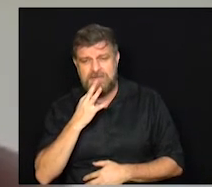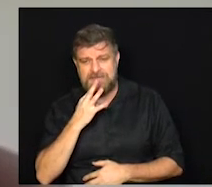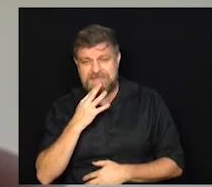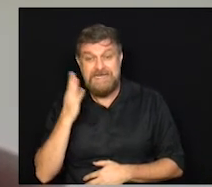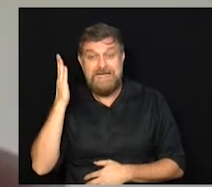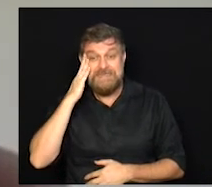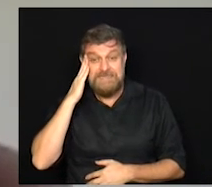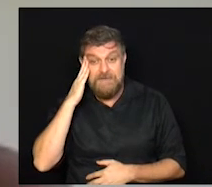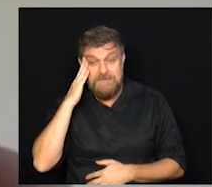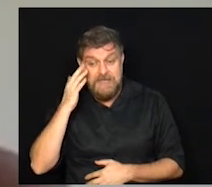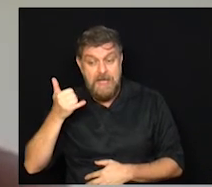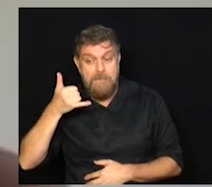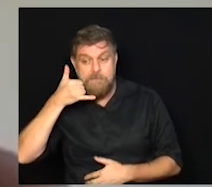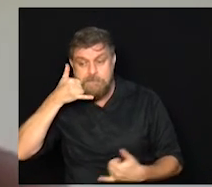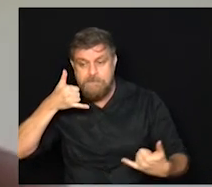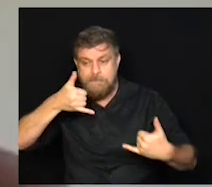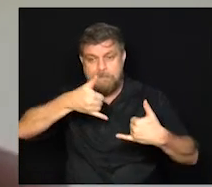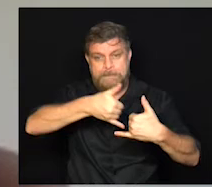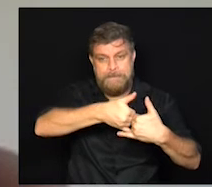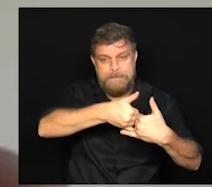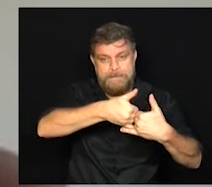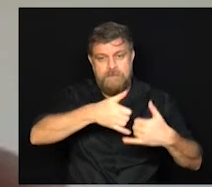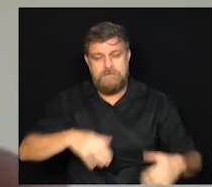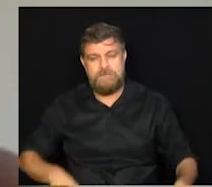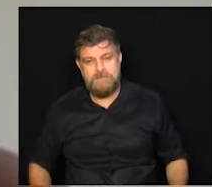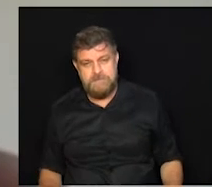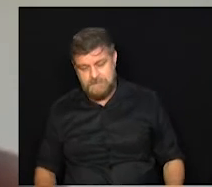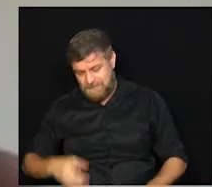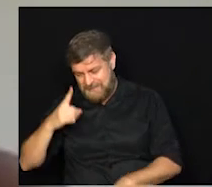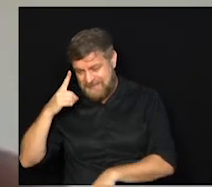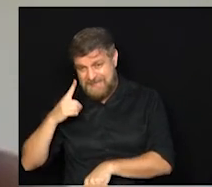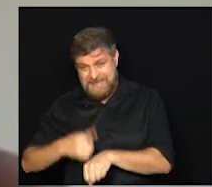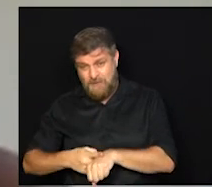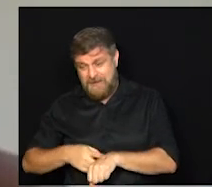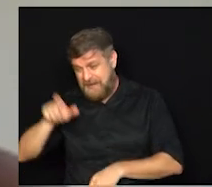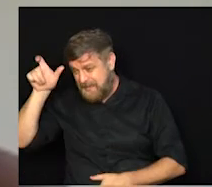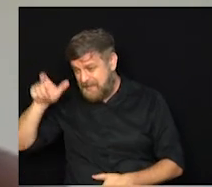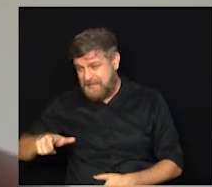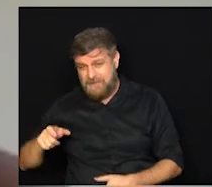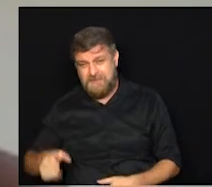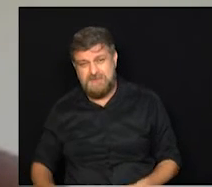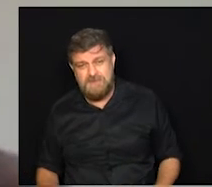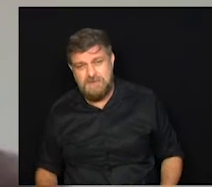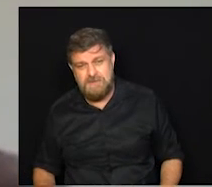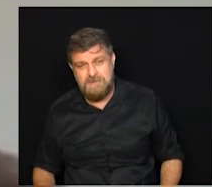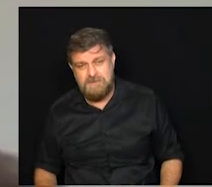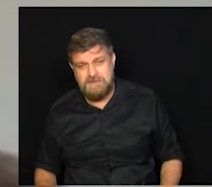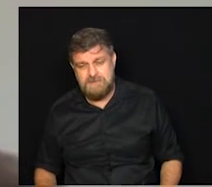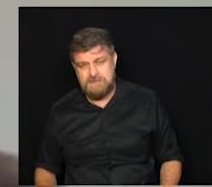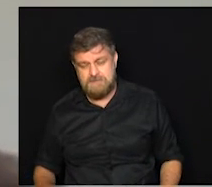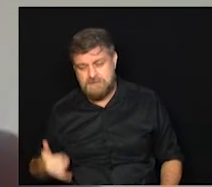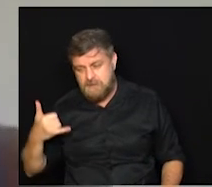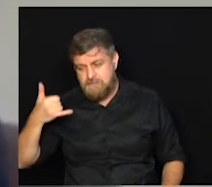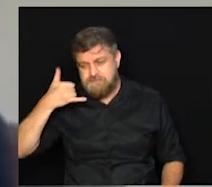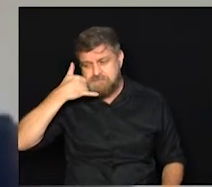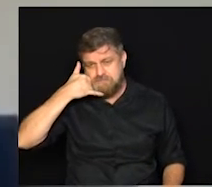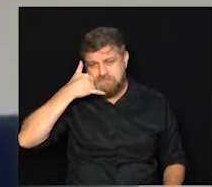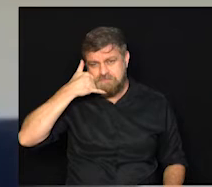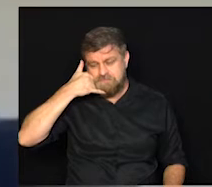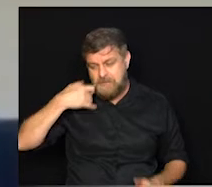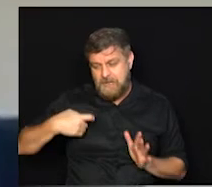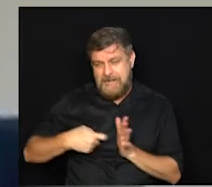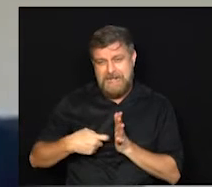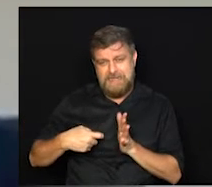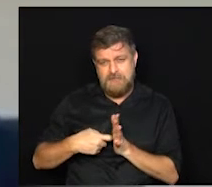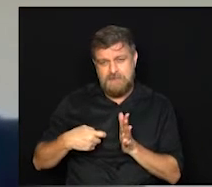atendentes. Então, eles, ao fazer ao acolher a denúncia, quando